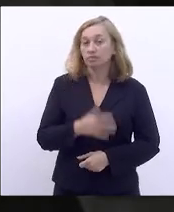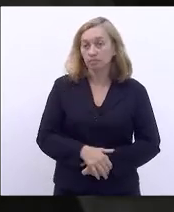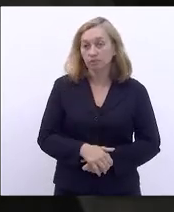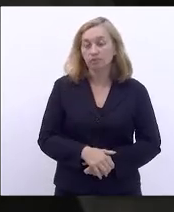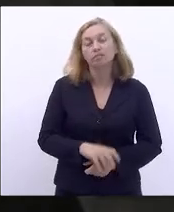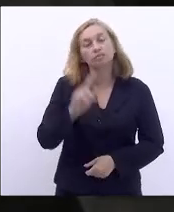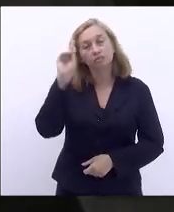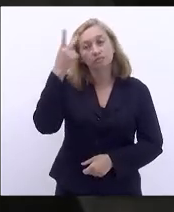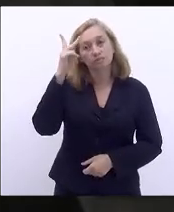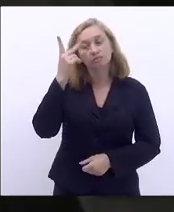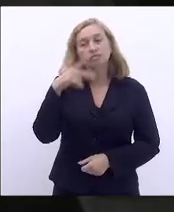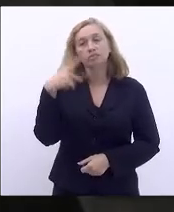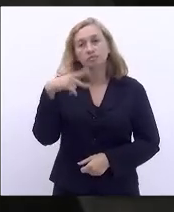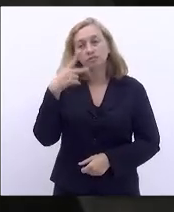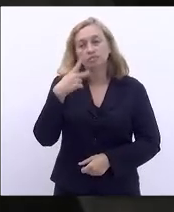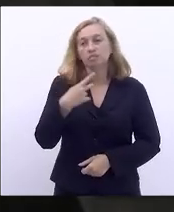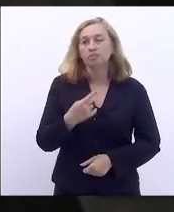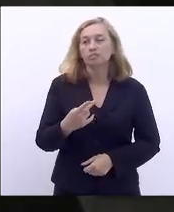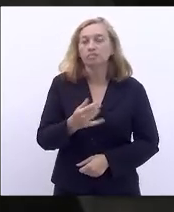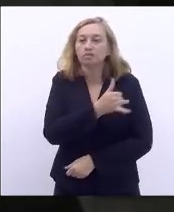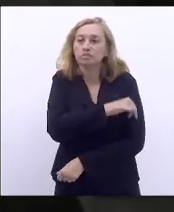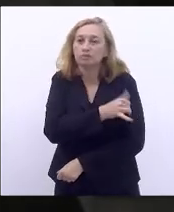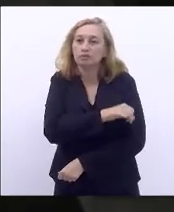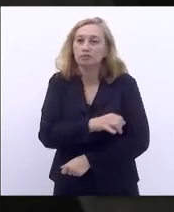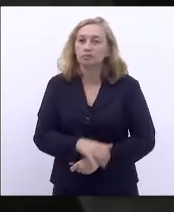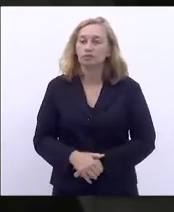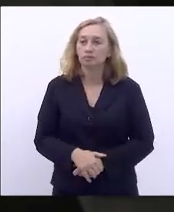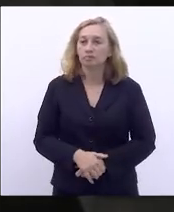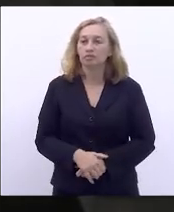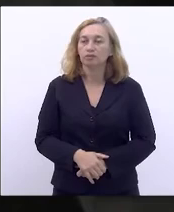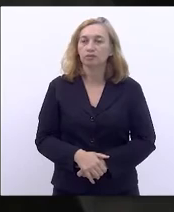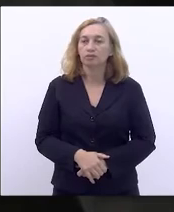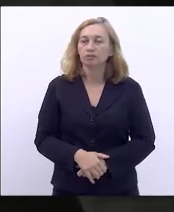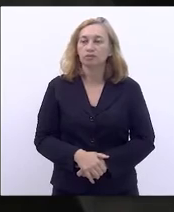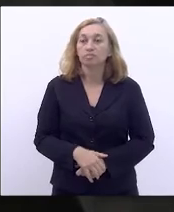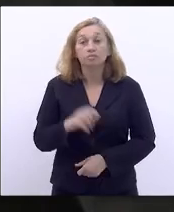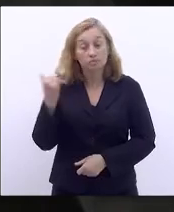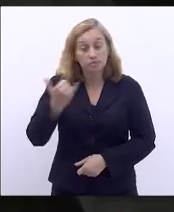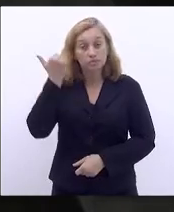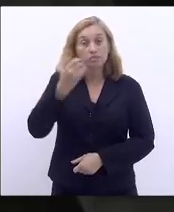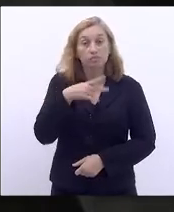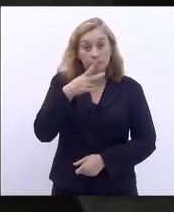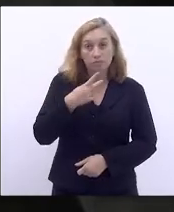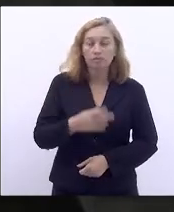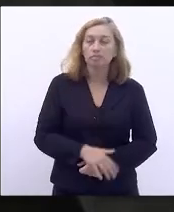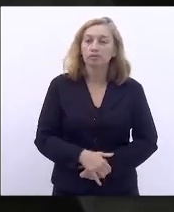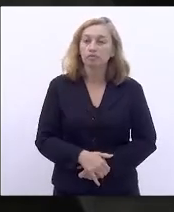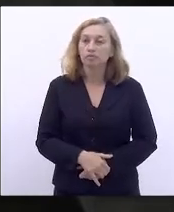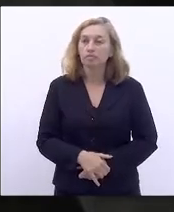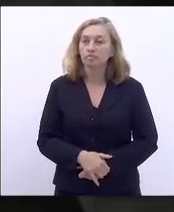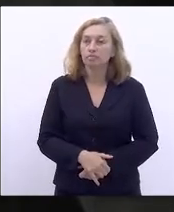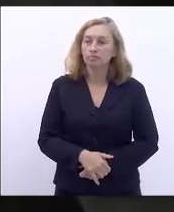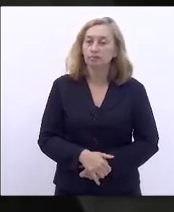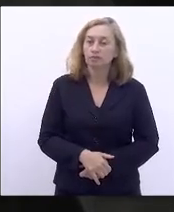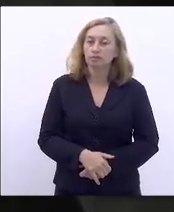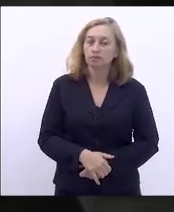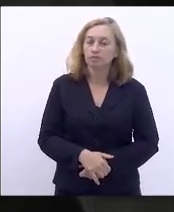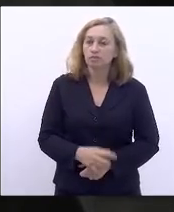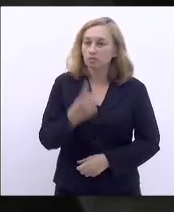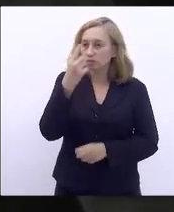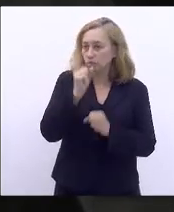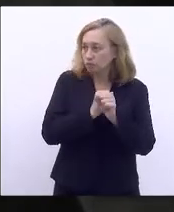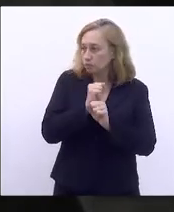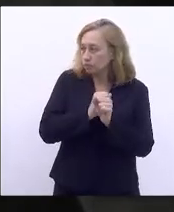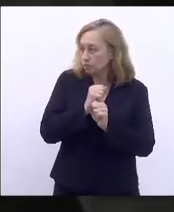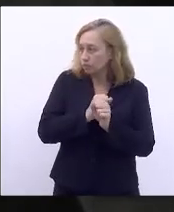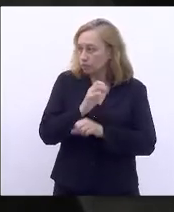da história política do Rio de Janeiro. Entretanto, é importante ressaltar, nesse período de um ano